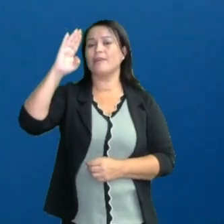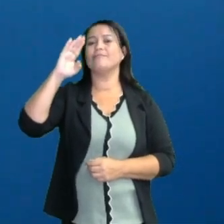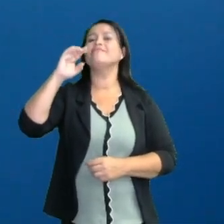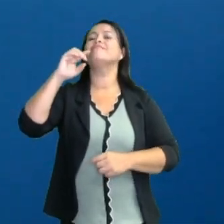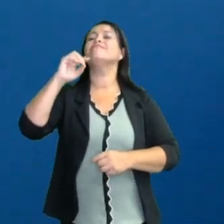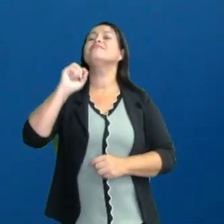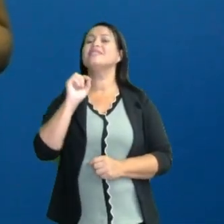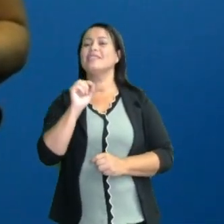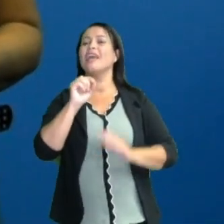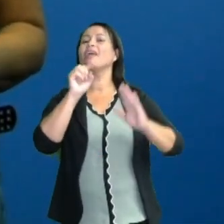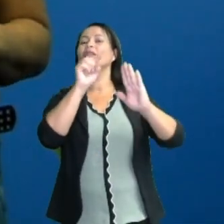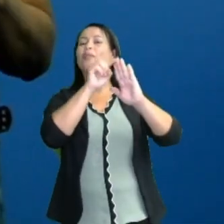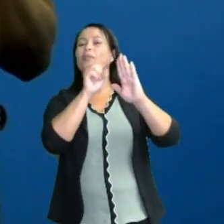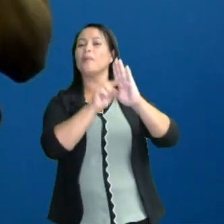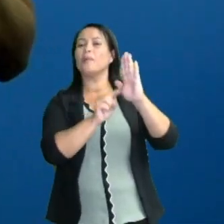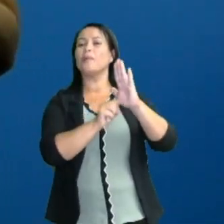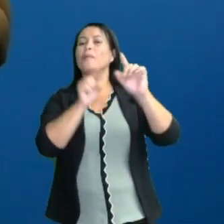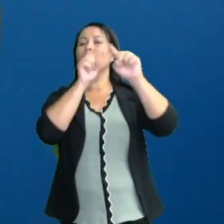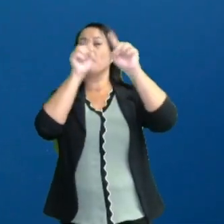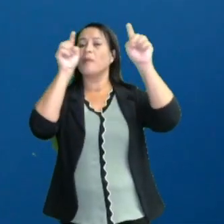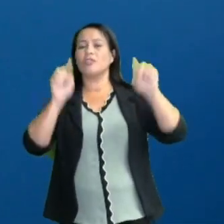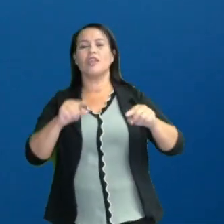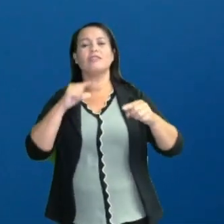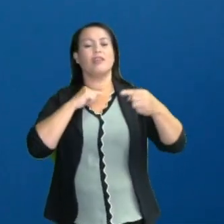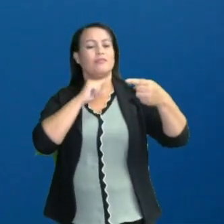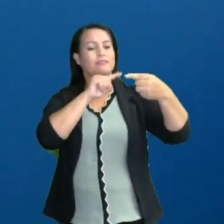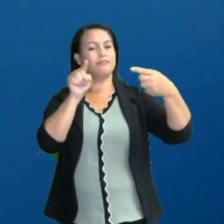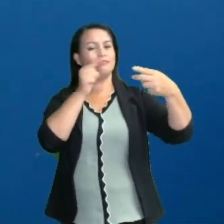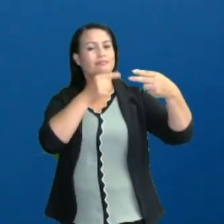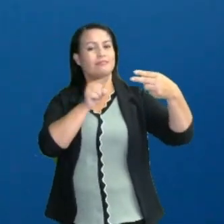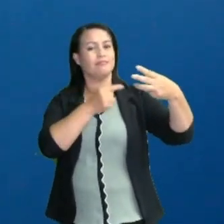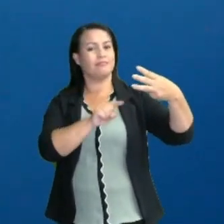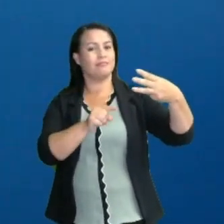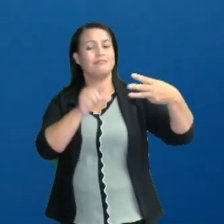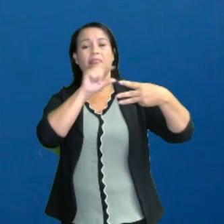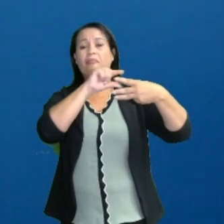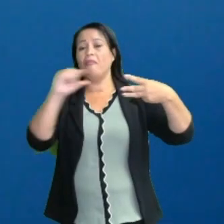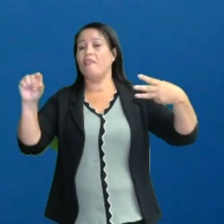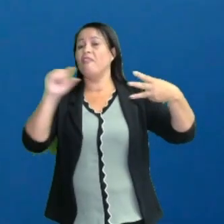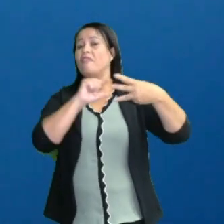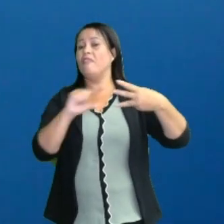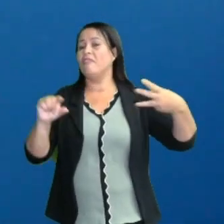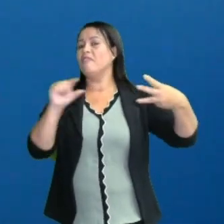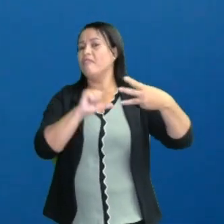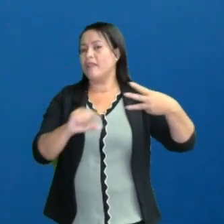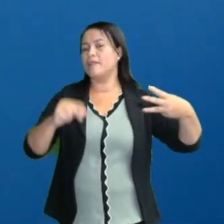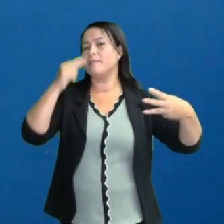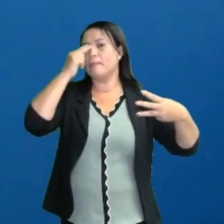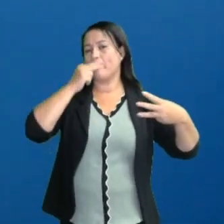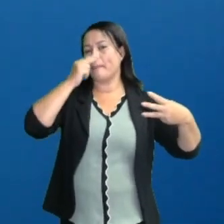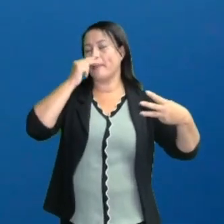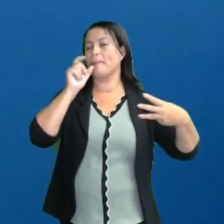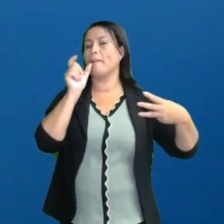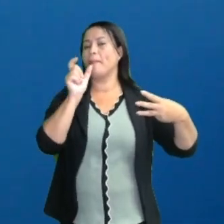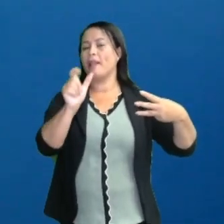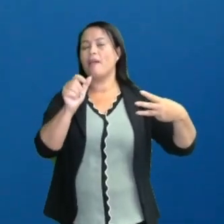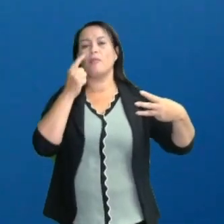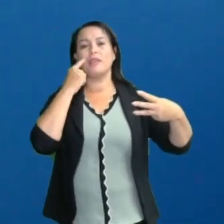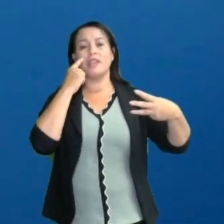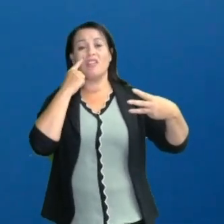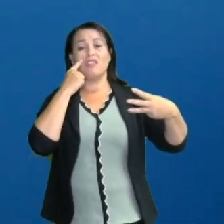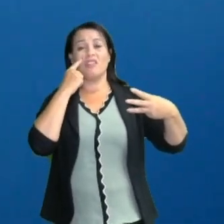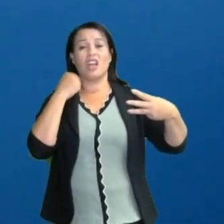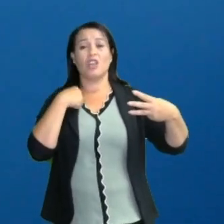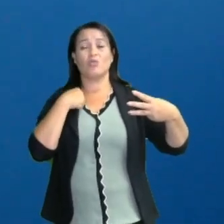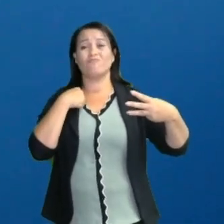tenho mais três frases e nas três frases eu estou usando a mesma palavra. Então, não estou